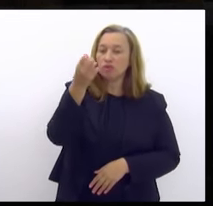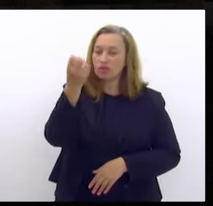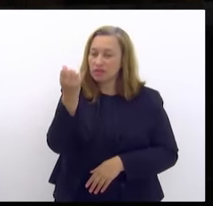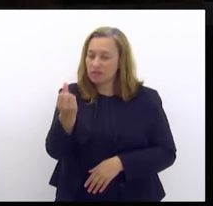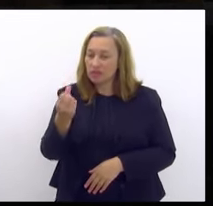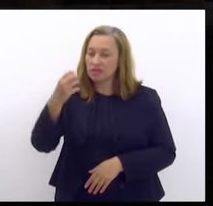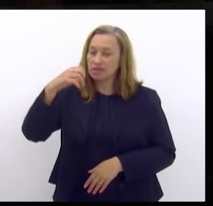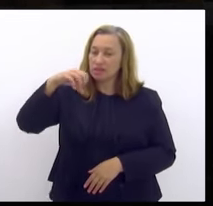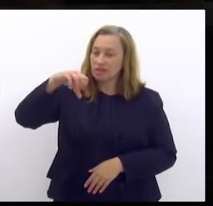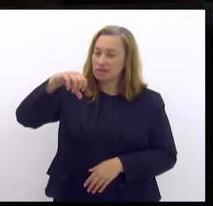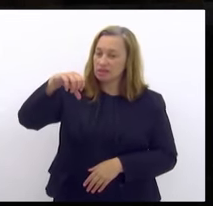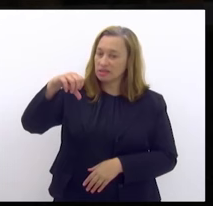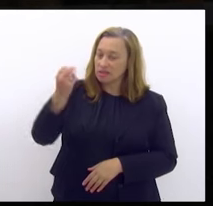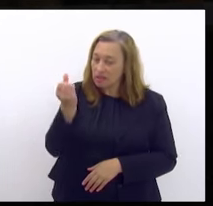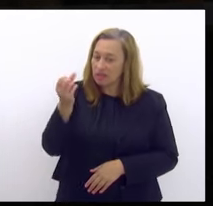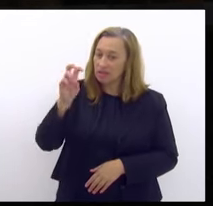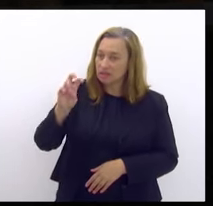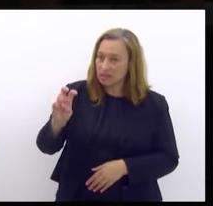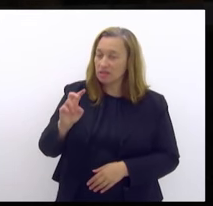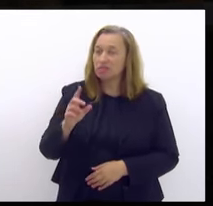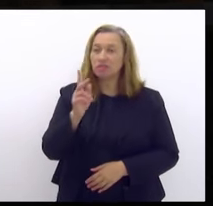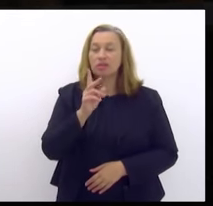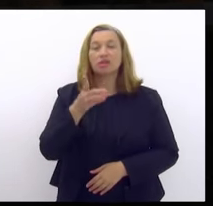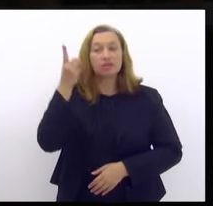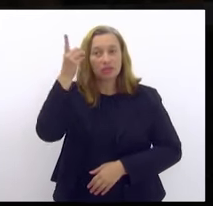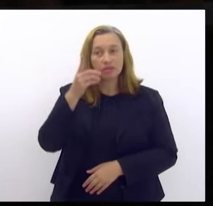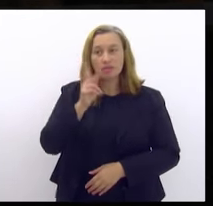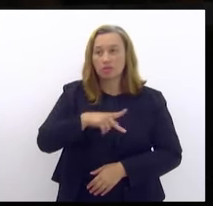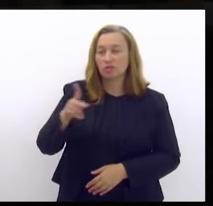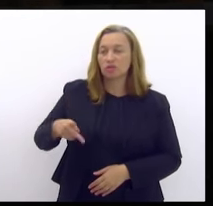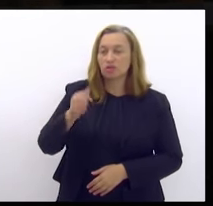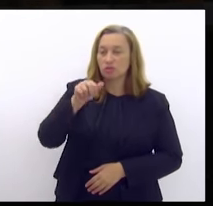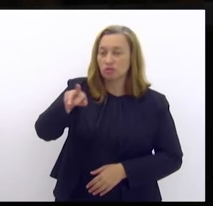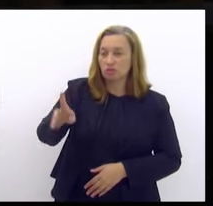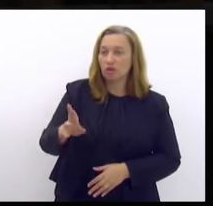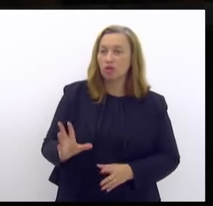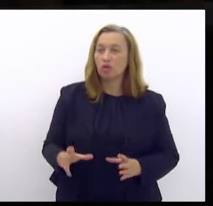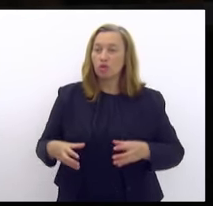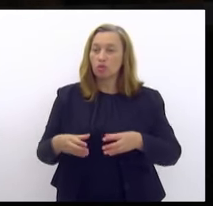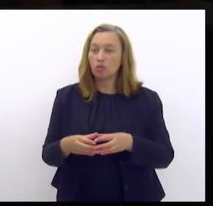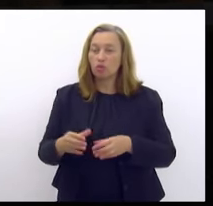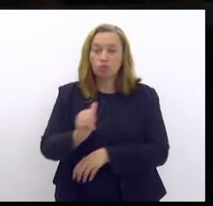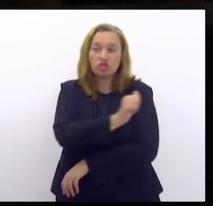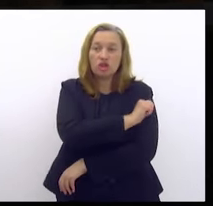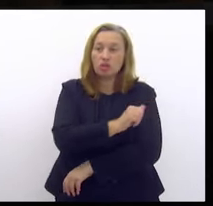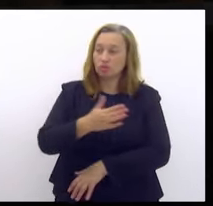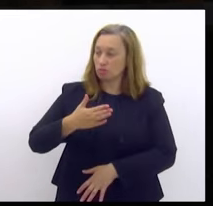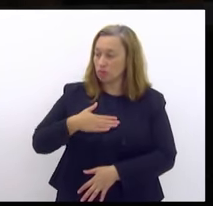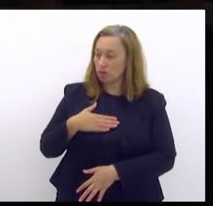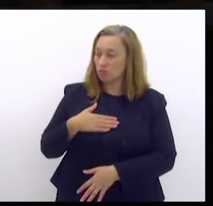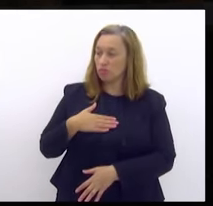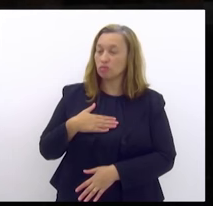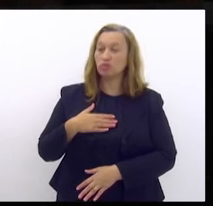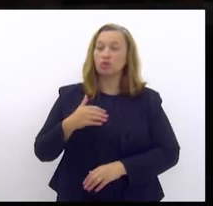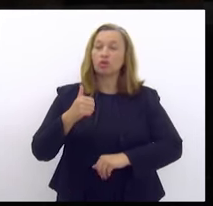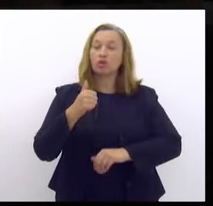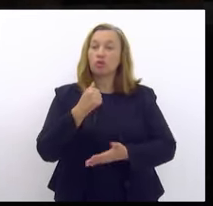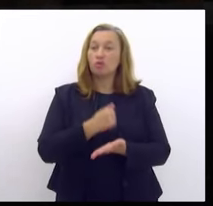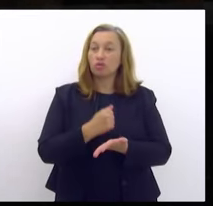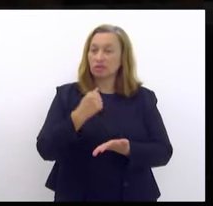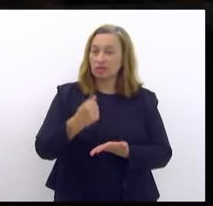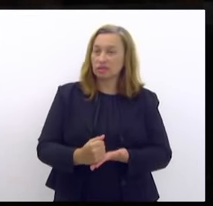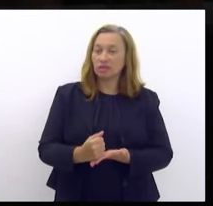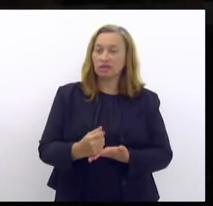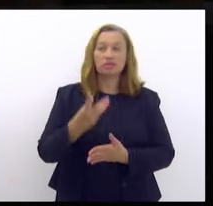deputado Josemar, eu, com a minha turma inteira, fomos contratados